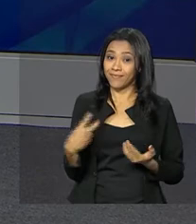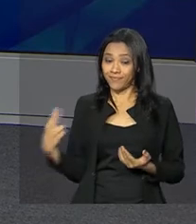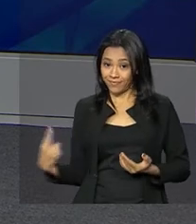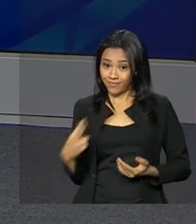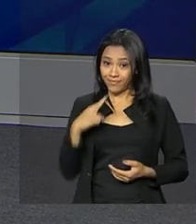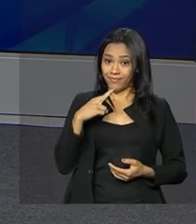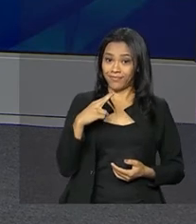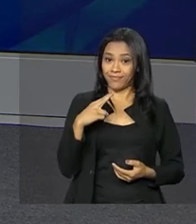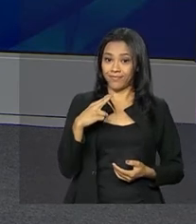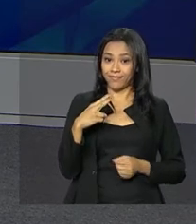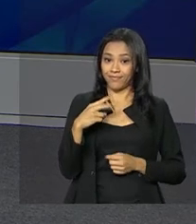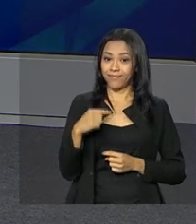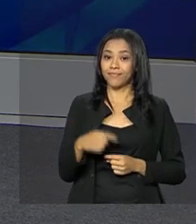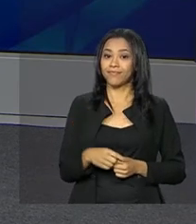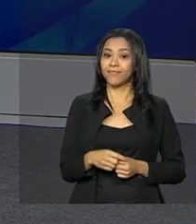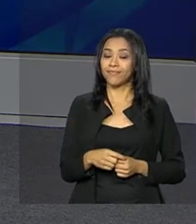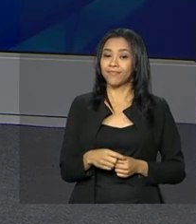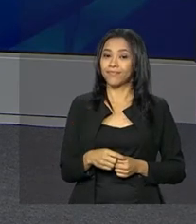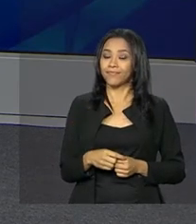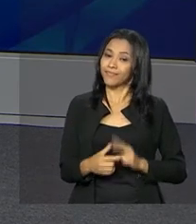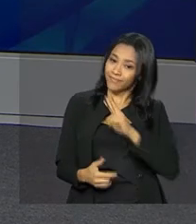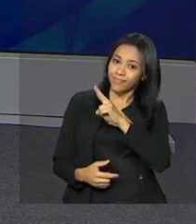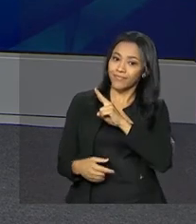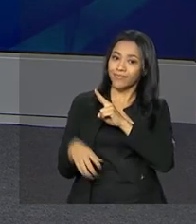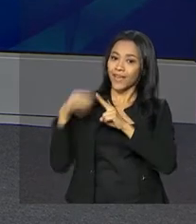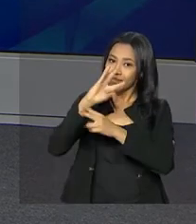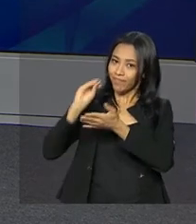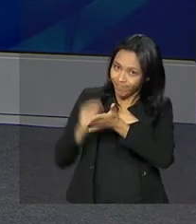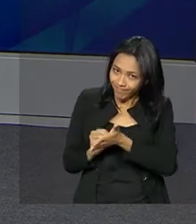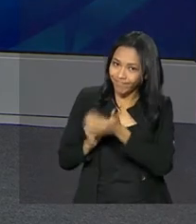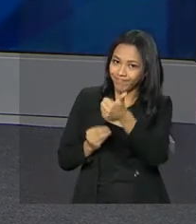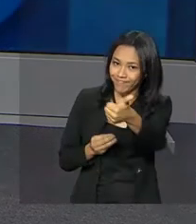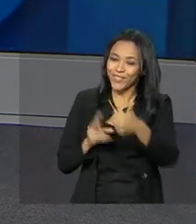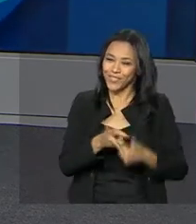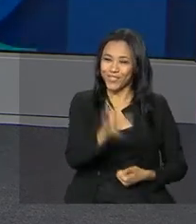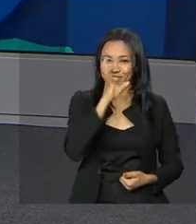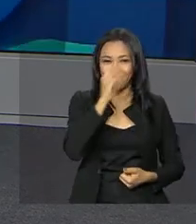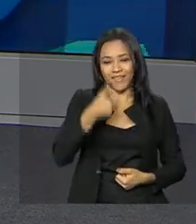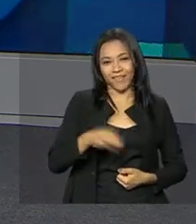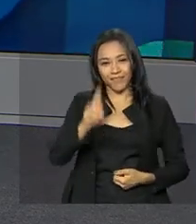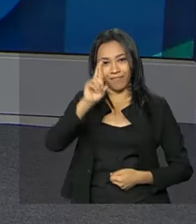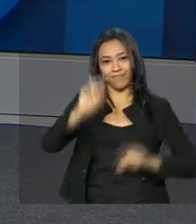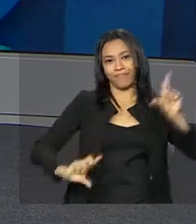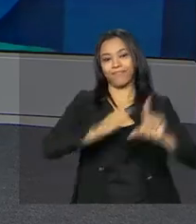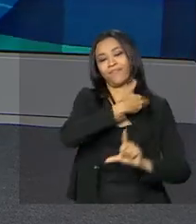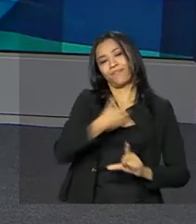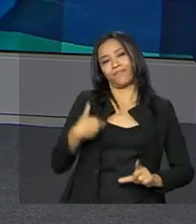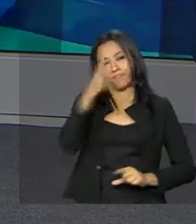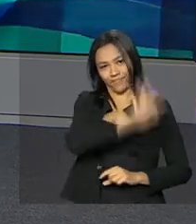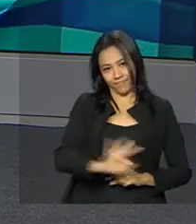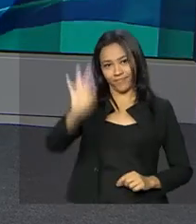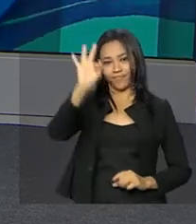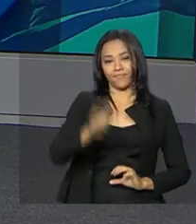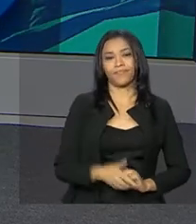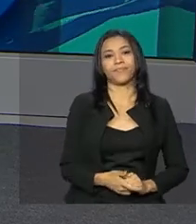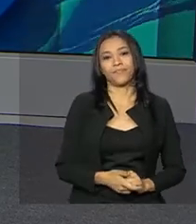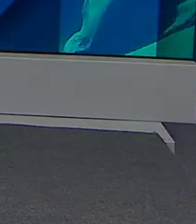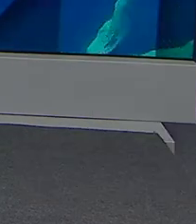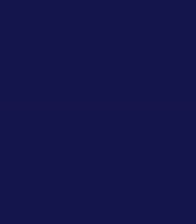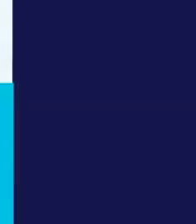99359 5084. Continue com a gente aqui na NBR, a TV do Governo Federal.